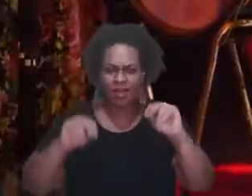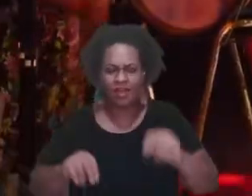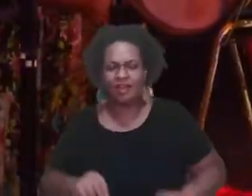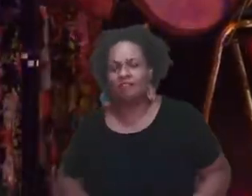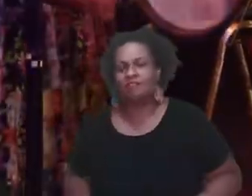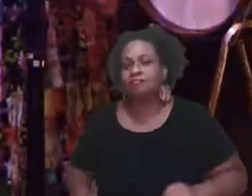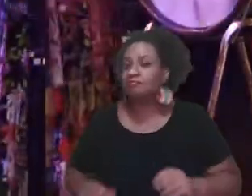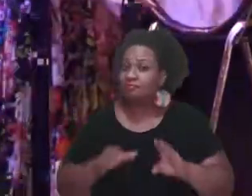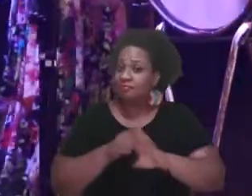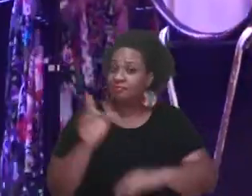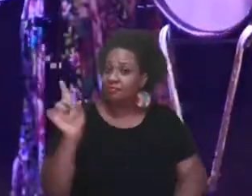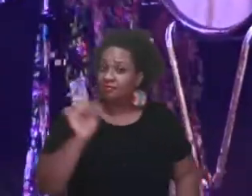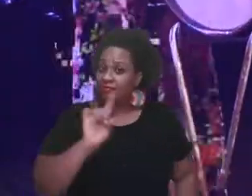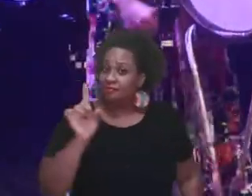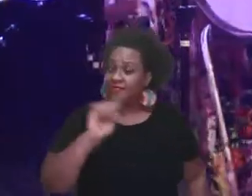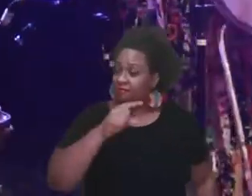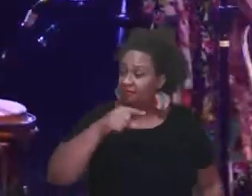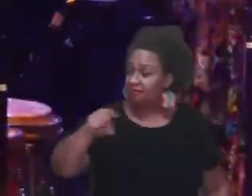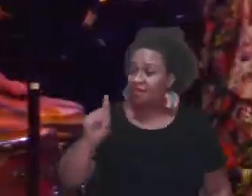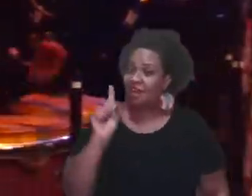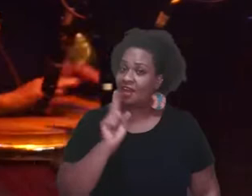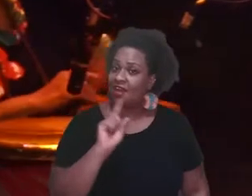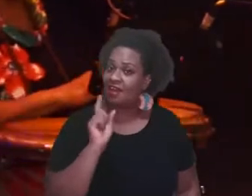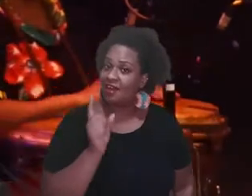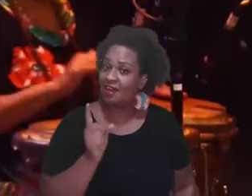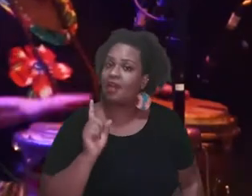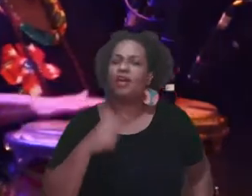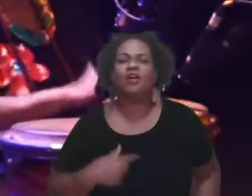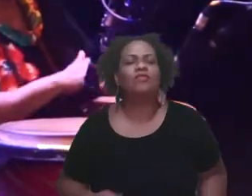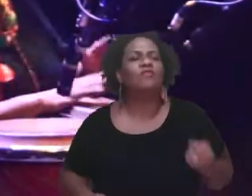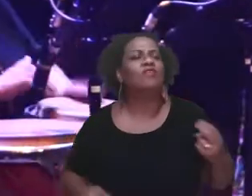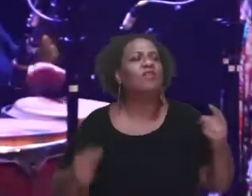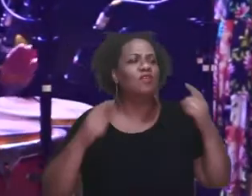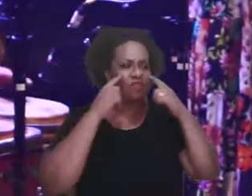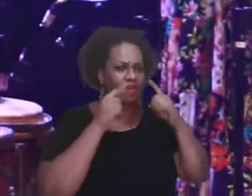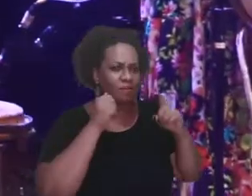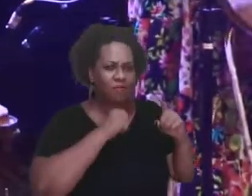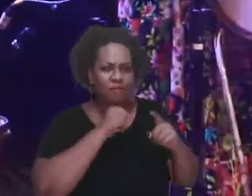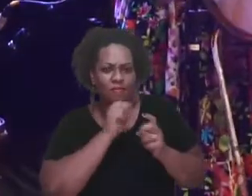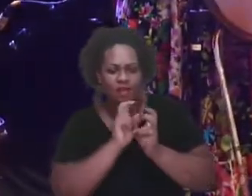não padrão vagão bar não vai dobrar roupa